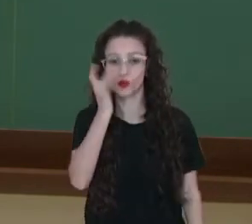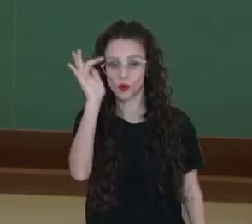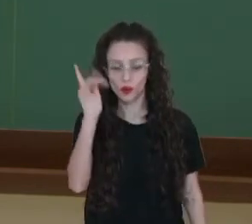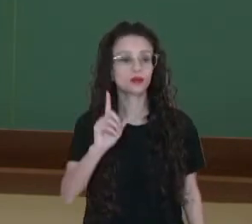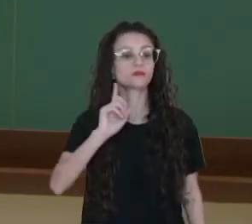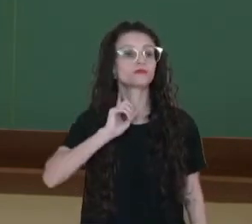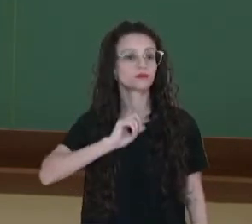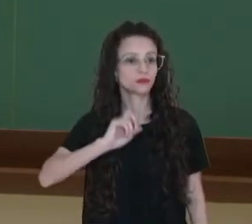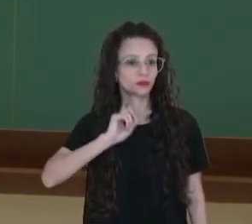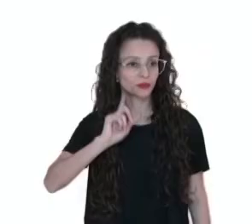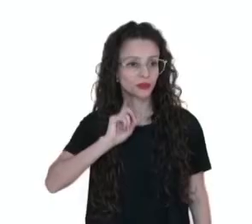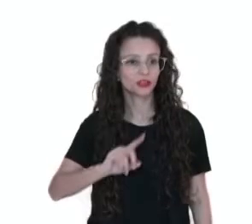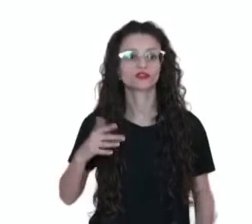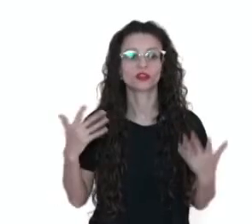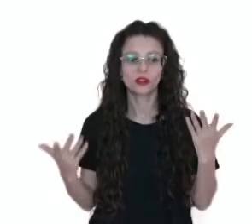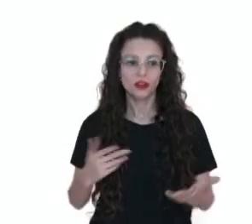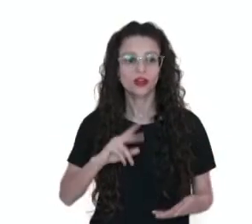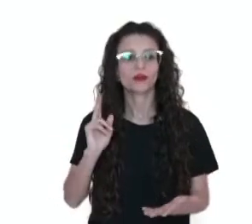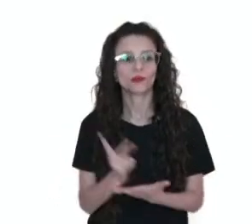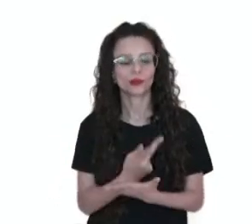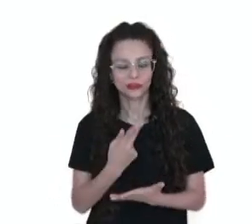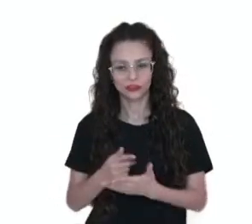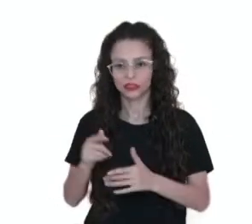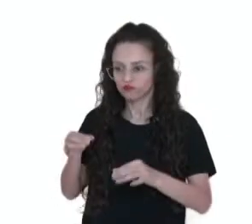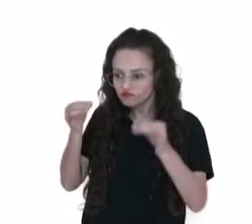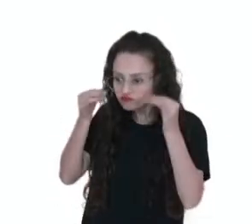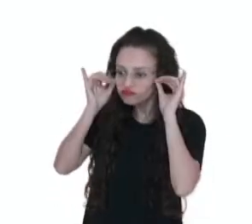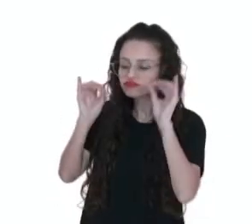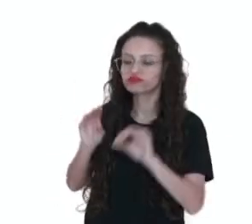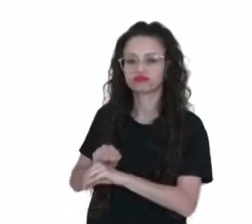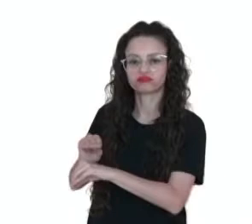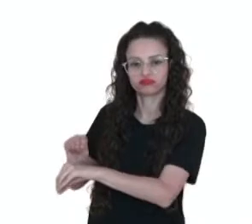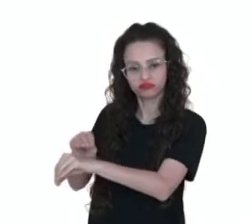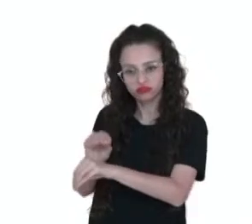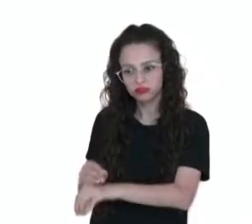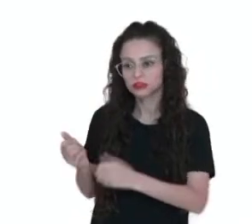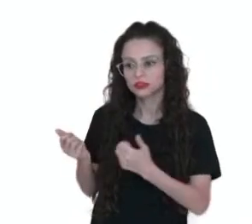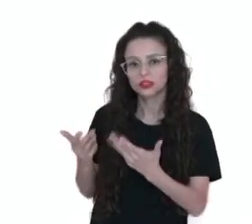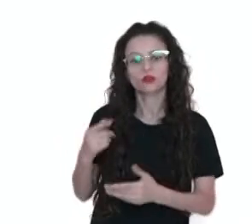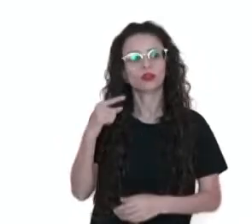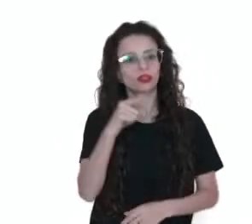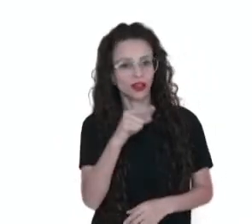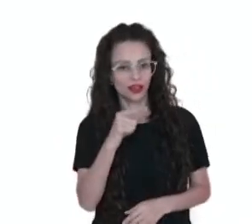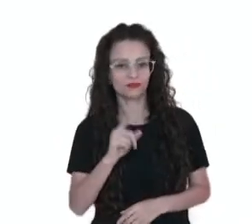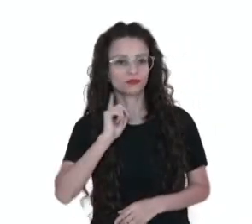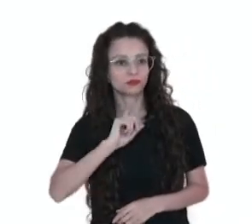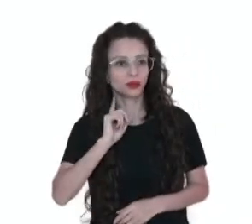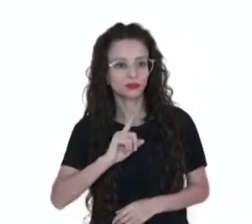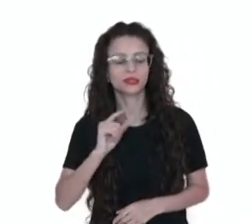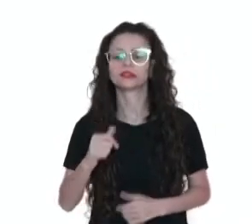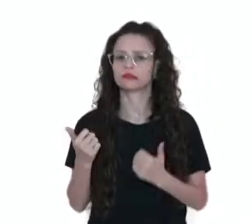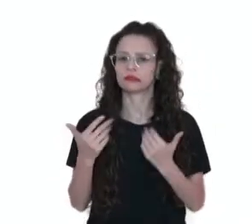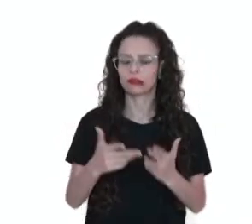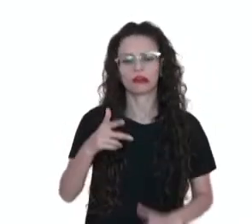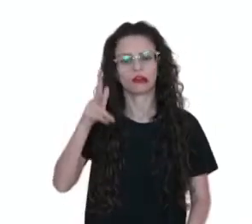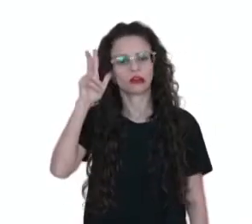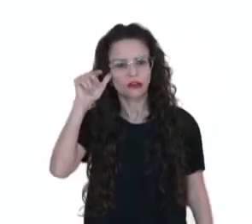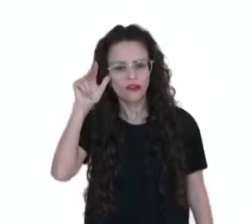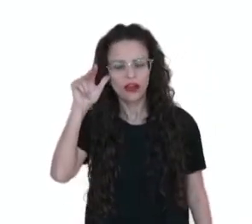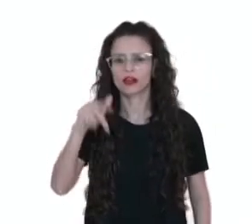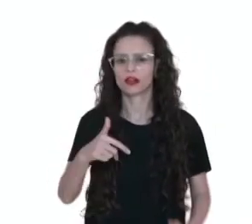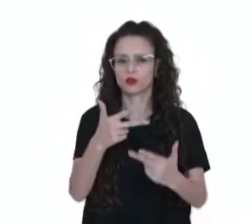Minas Gerais, a atividade pecuarista passou a fornecer para a região mineira não só mulas,